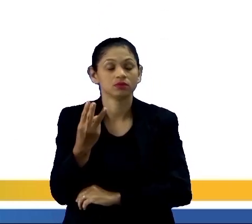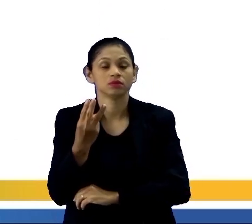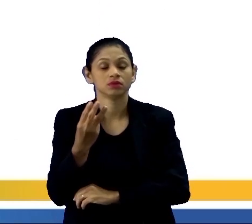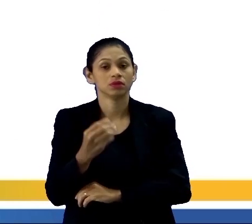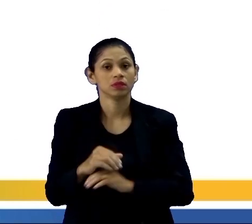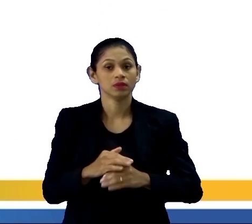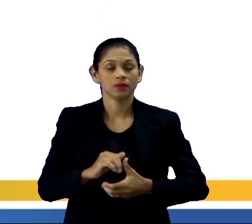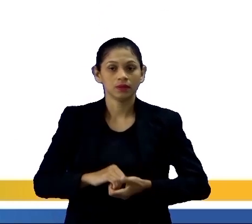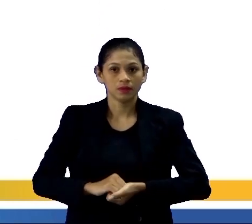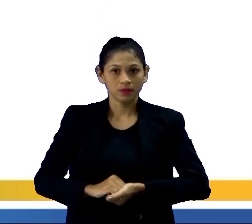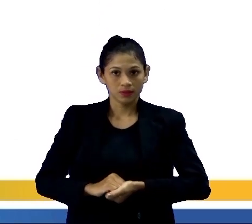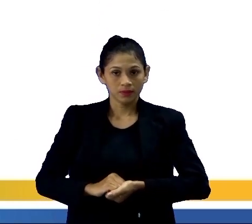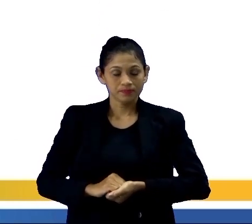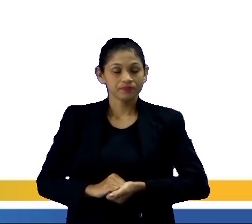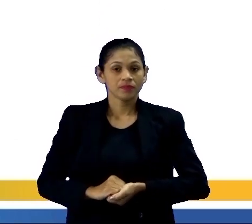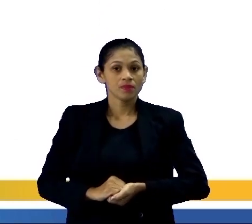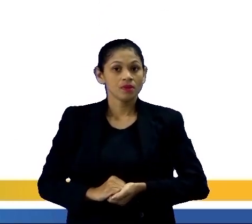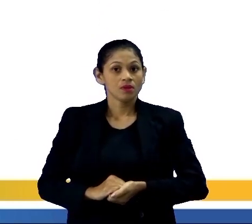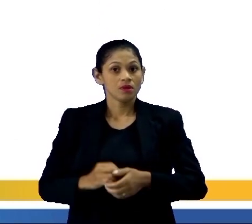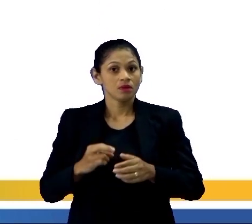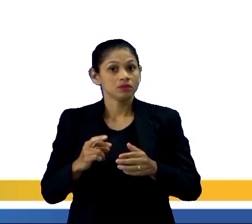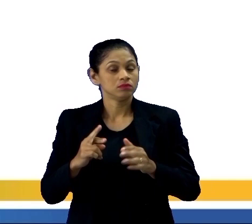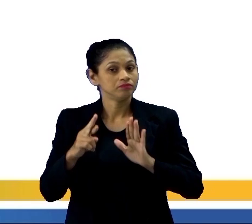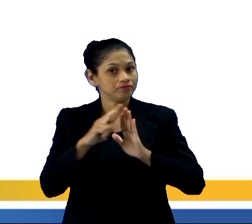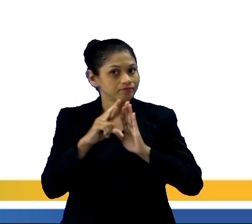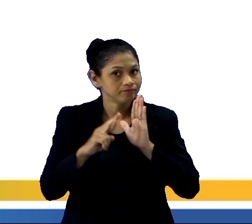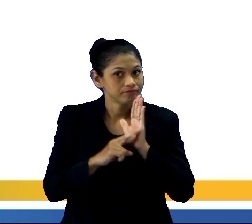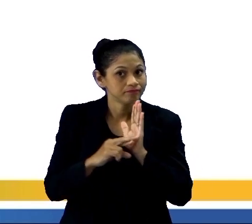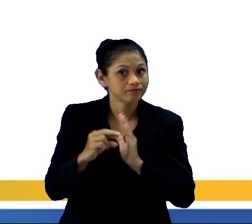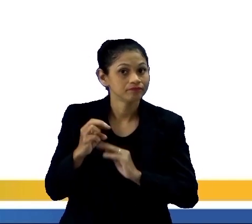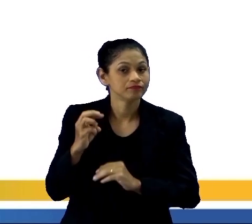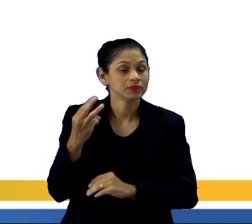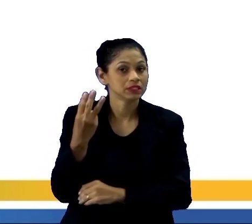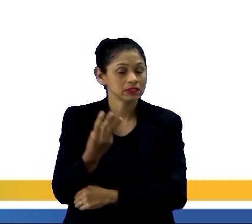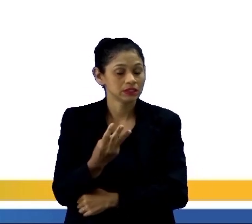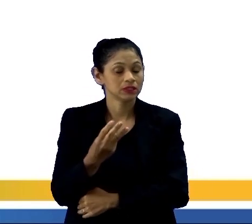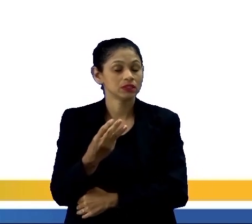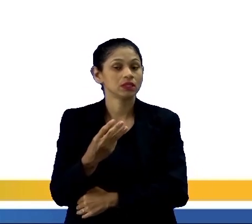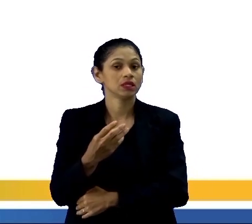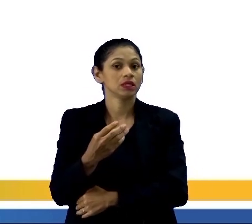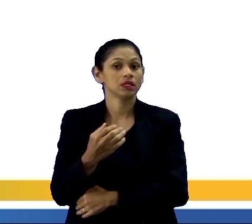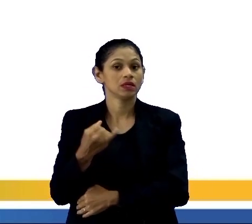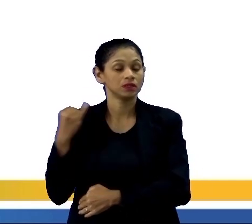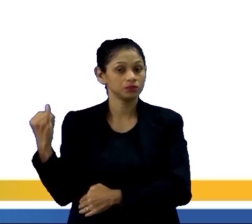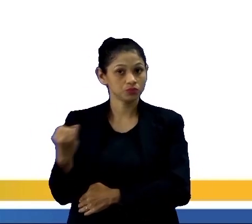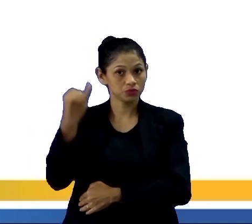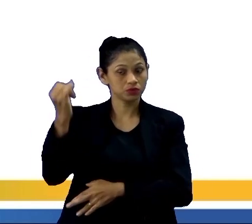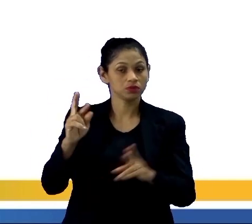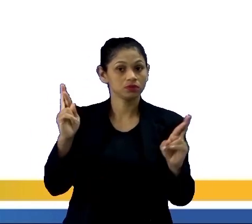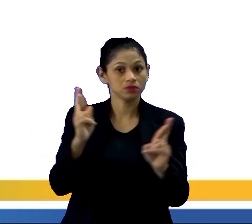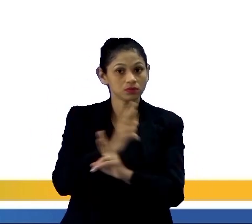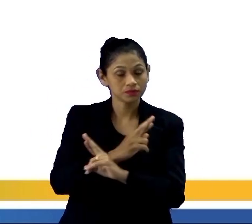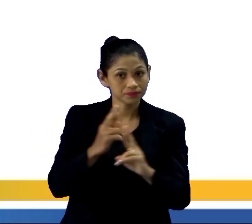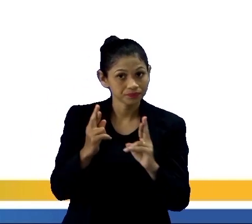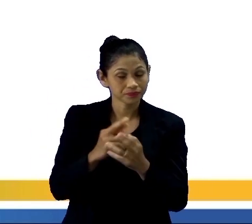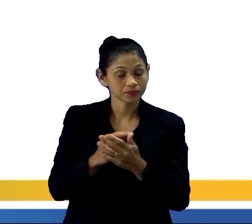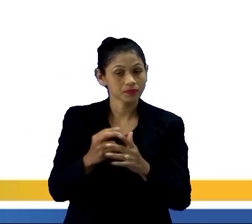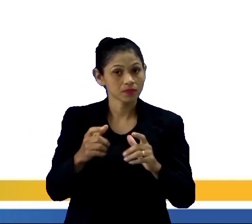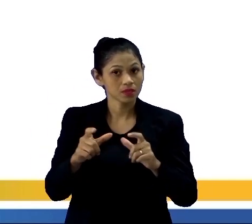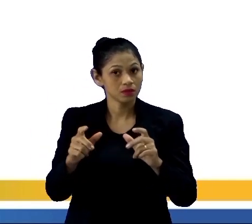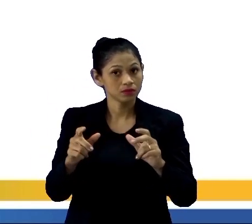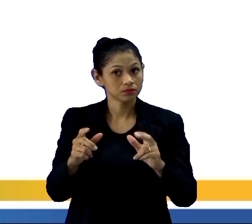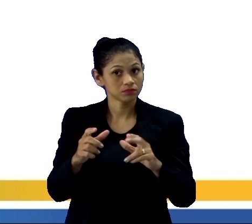regra de 3 seja aplicada com sucesso, é de fundamental importância analisar a relação das grandezas